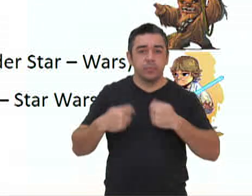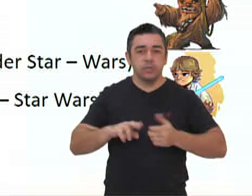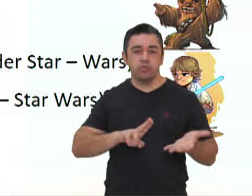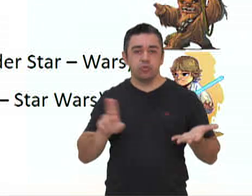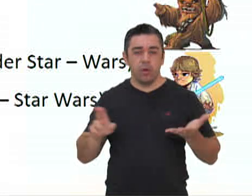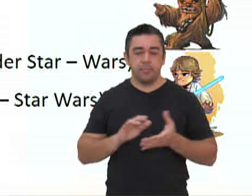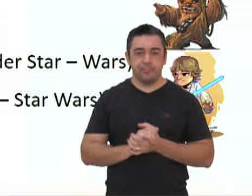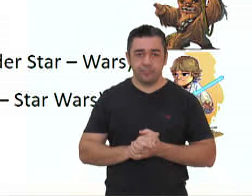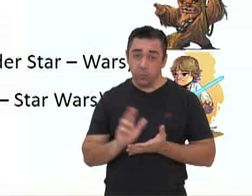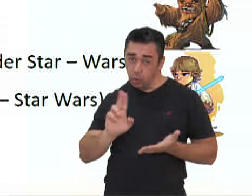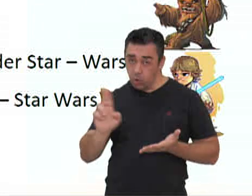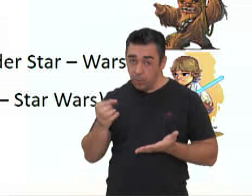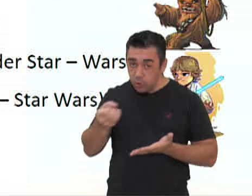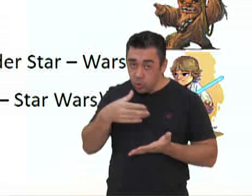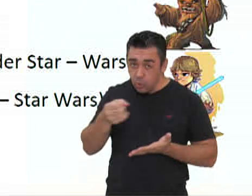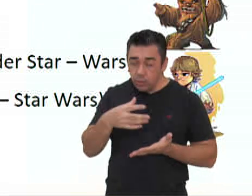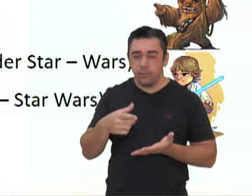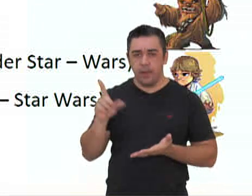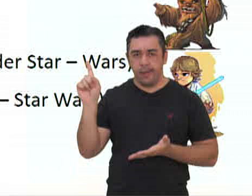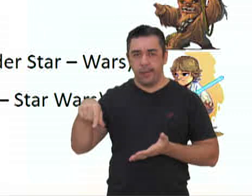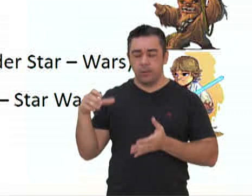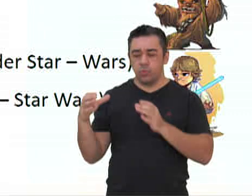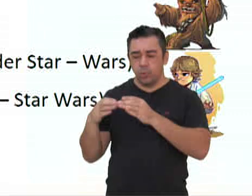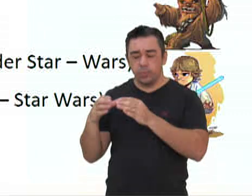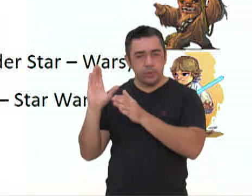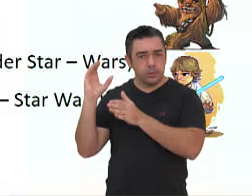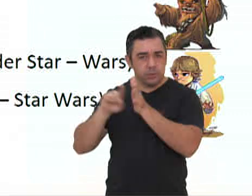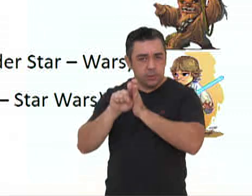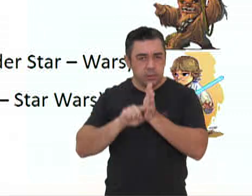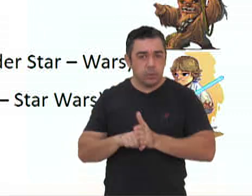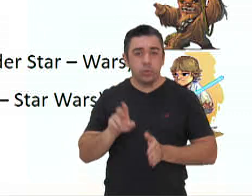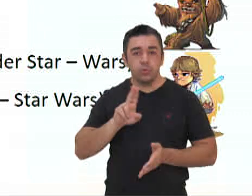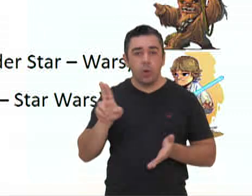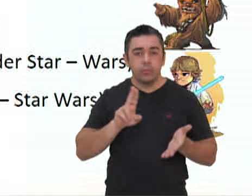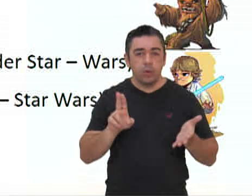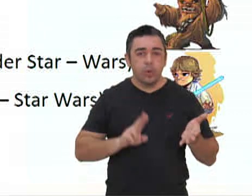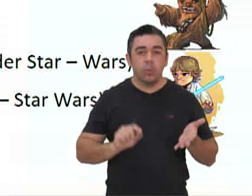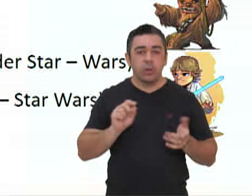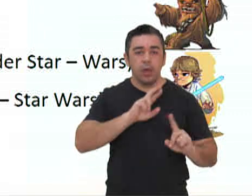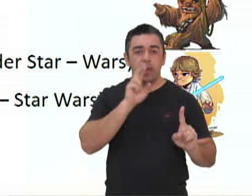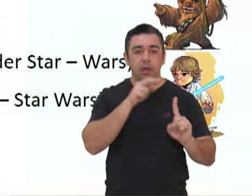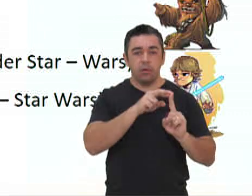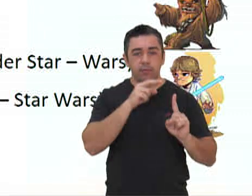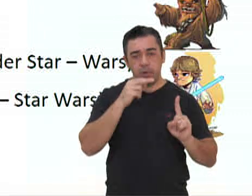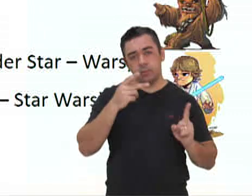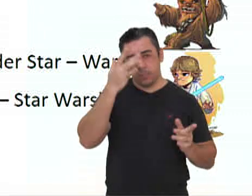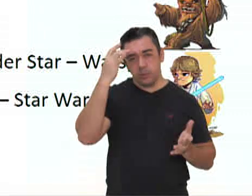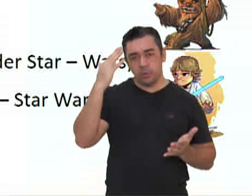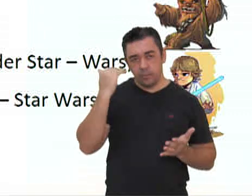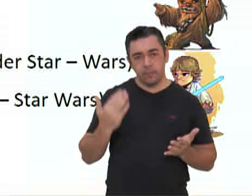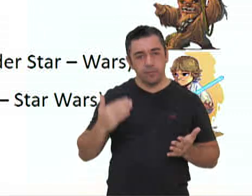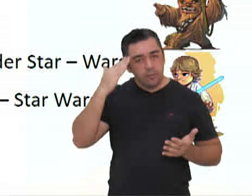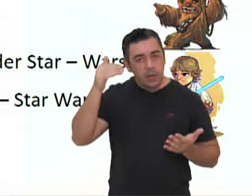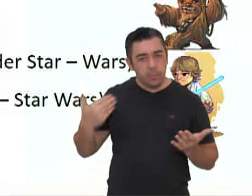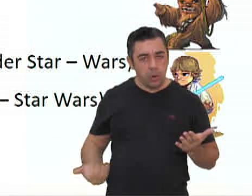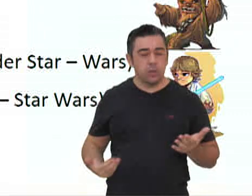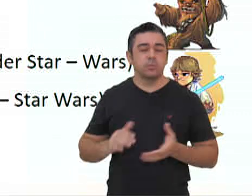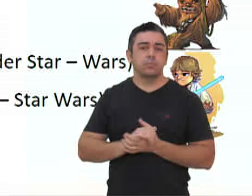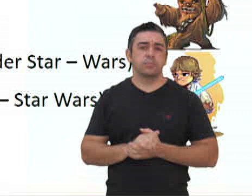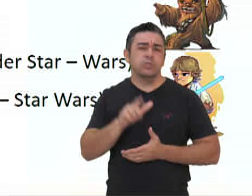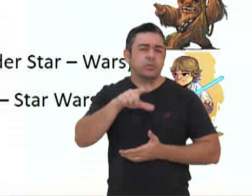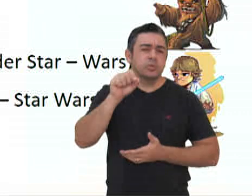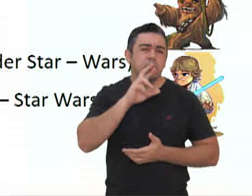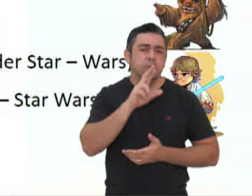Ao nomear novas espécies, esses cientistas optam por utilizar nomes que fazem referência a famosos personagens de ficção. Assinale